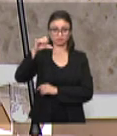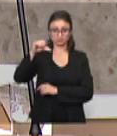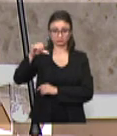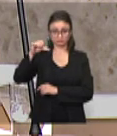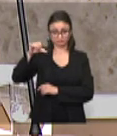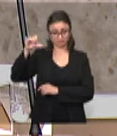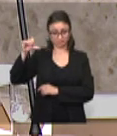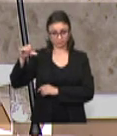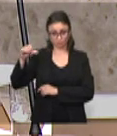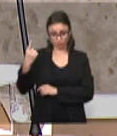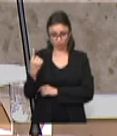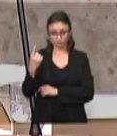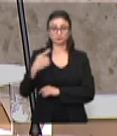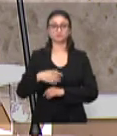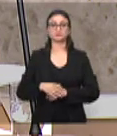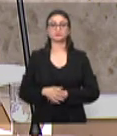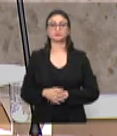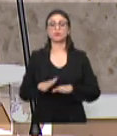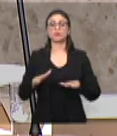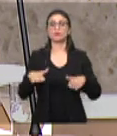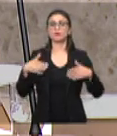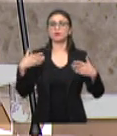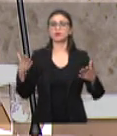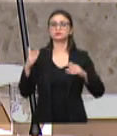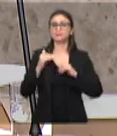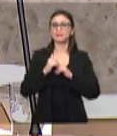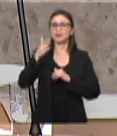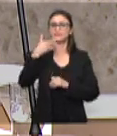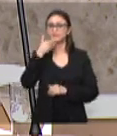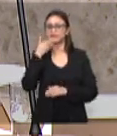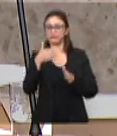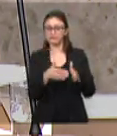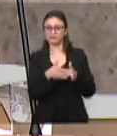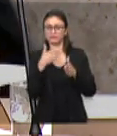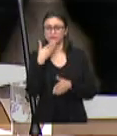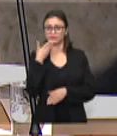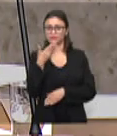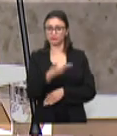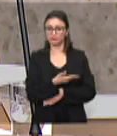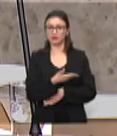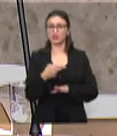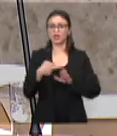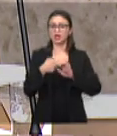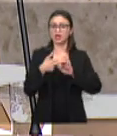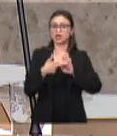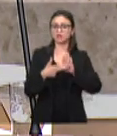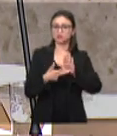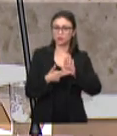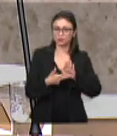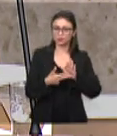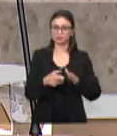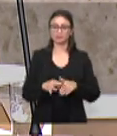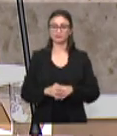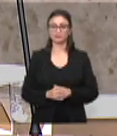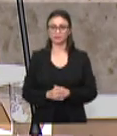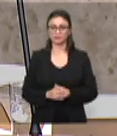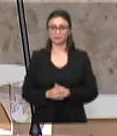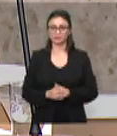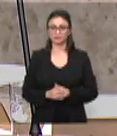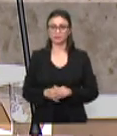de 1991, quando mais favorável que a norma de transição.